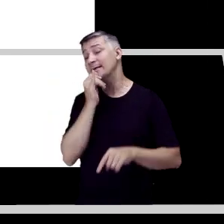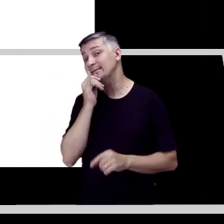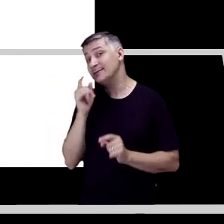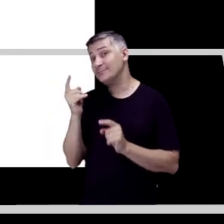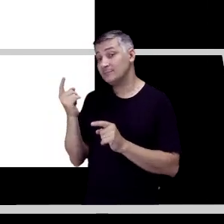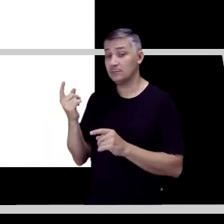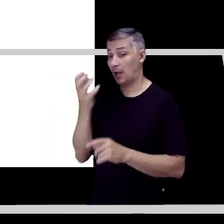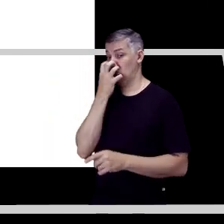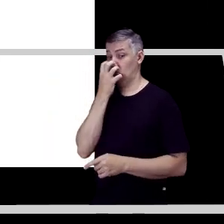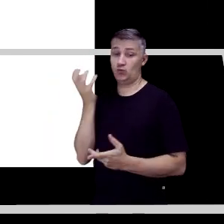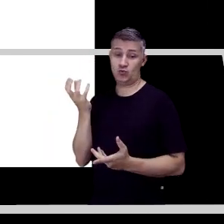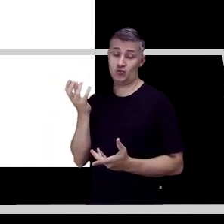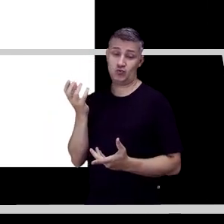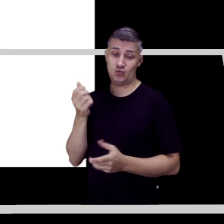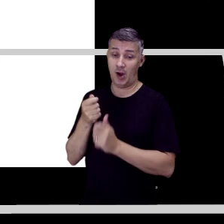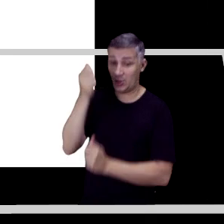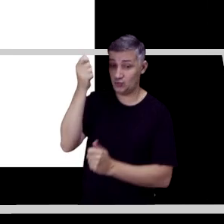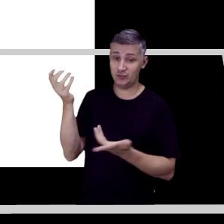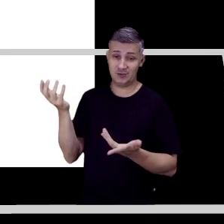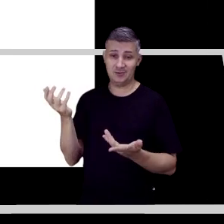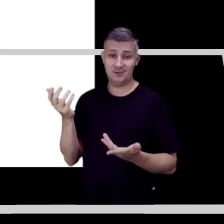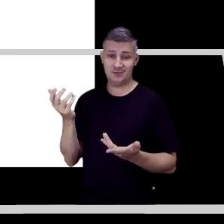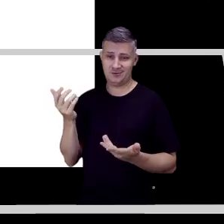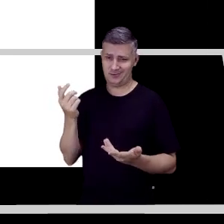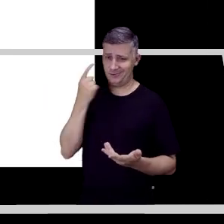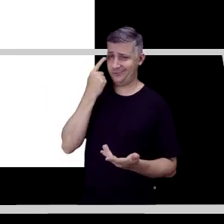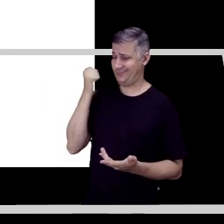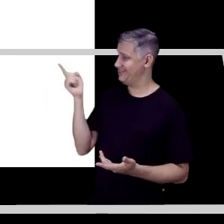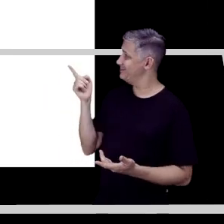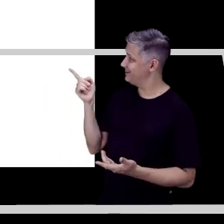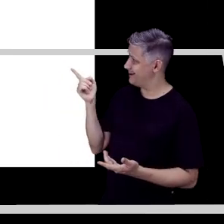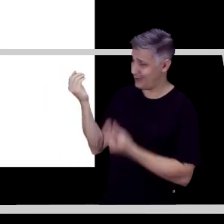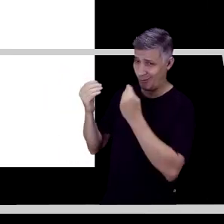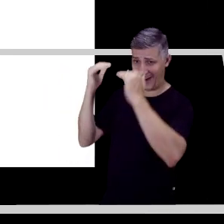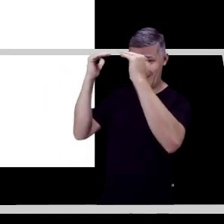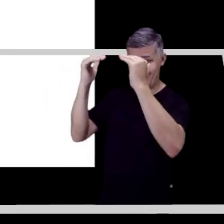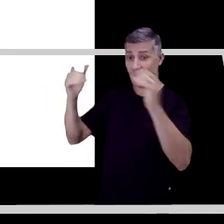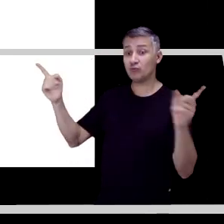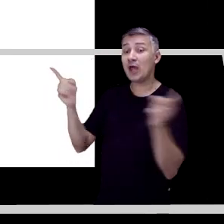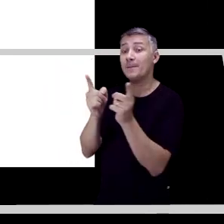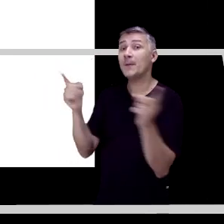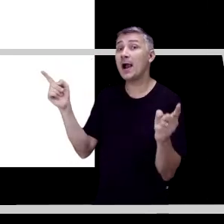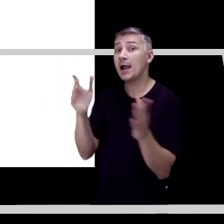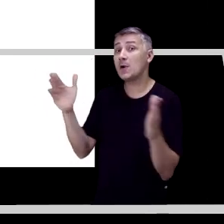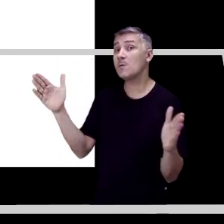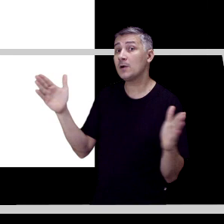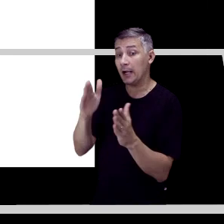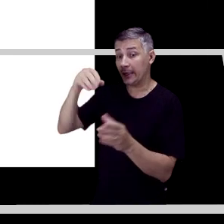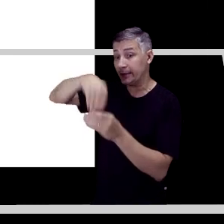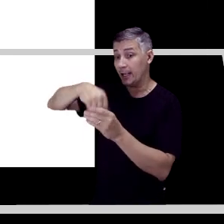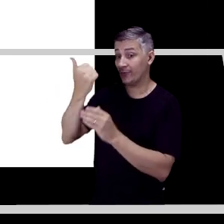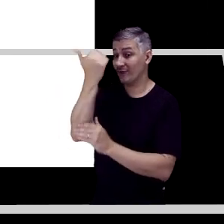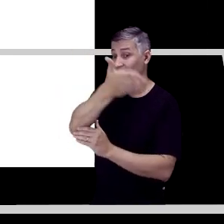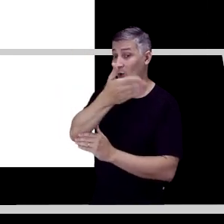diversos objetos em escala aqui, um cachorro, um guarda-chuva, um aviãozinho de papel para demonstrar a escala entre esse elemento,